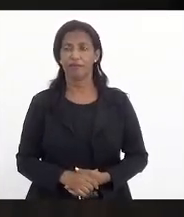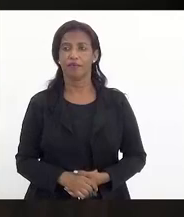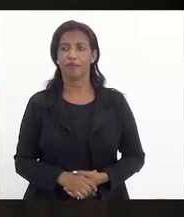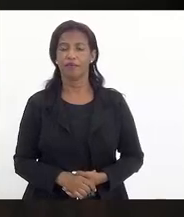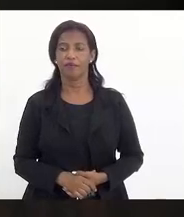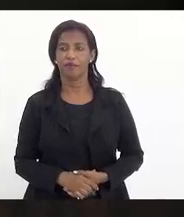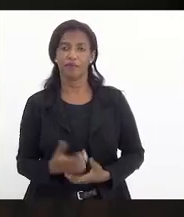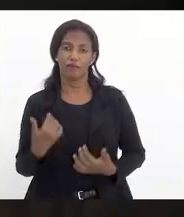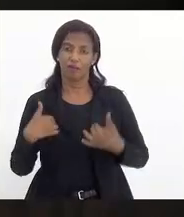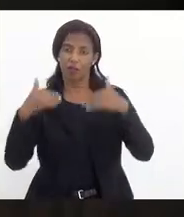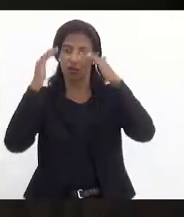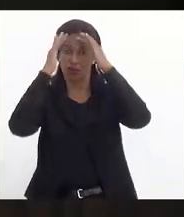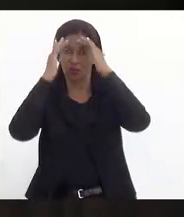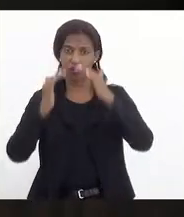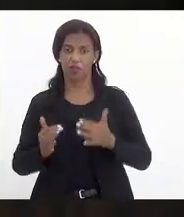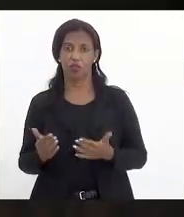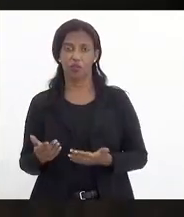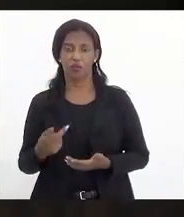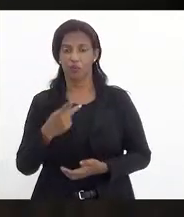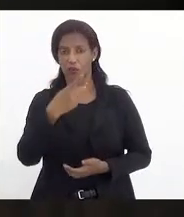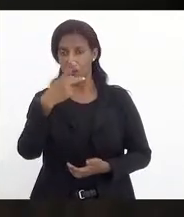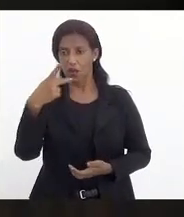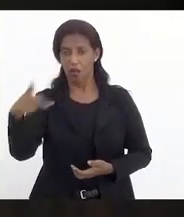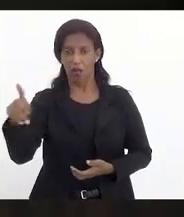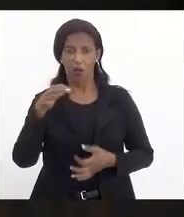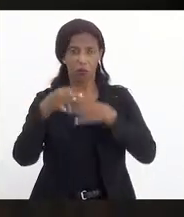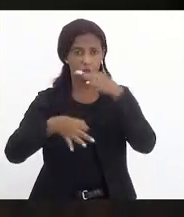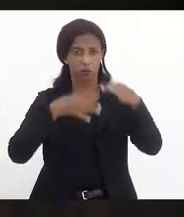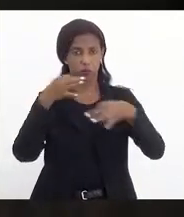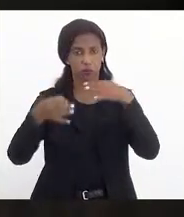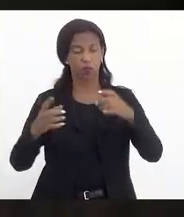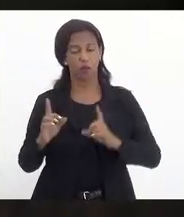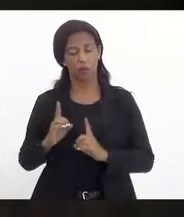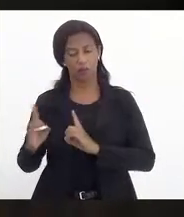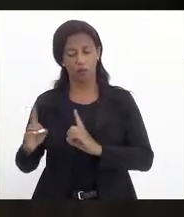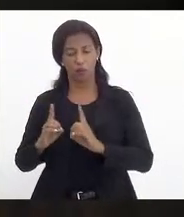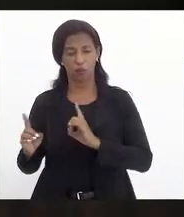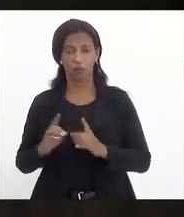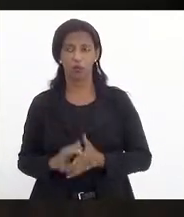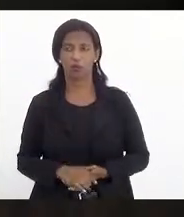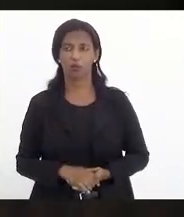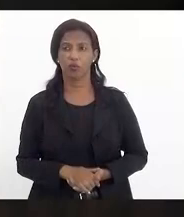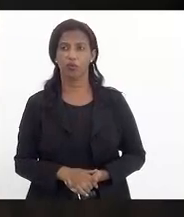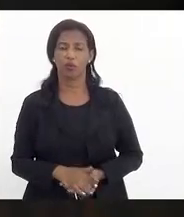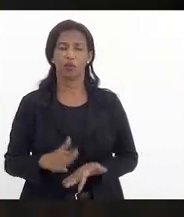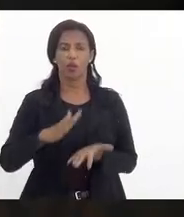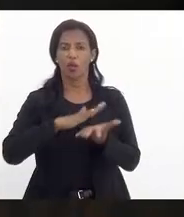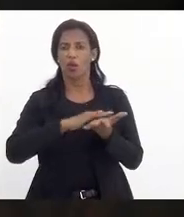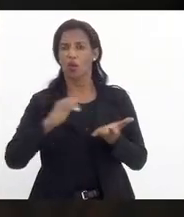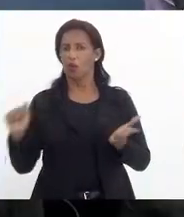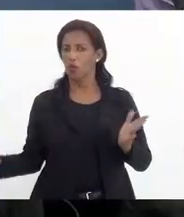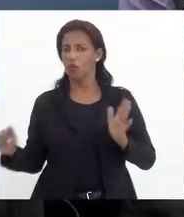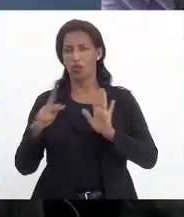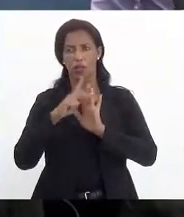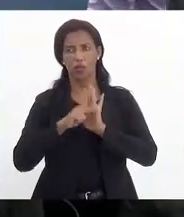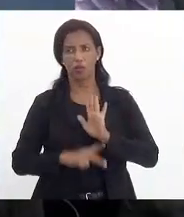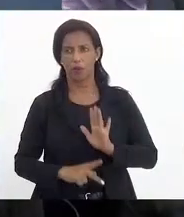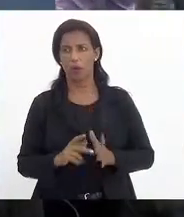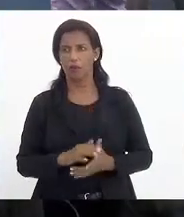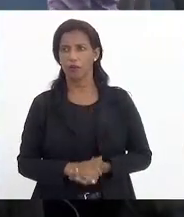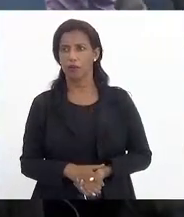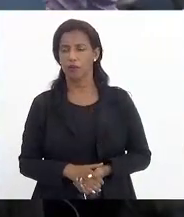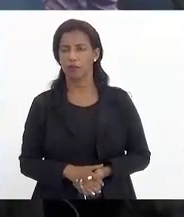eu vou respeitar o mandato de Vossas Excelências, nós vamos discutir, o projeto vai sair de pauta. Presidente, se essa emenda...